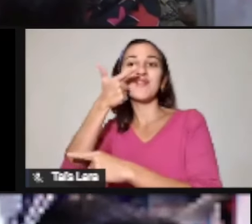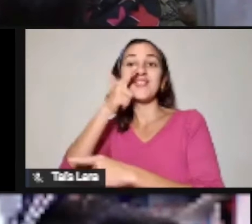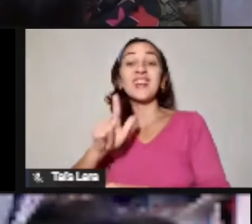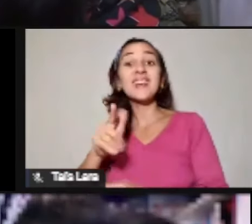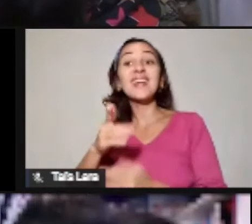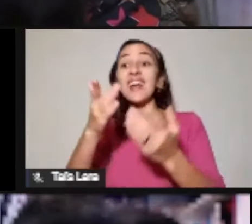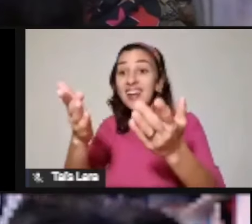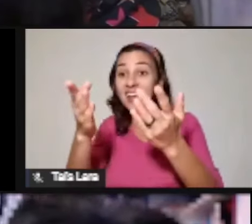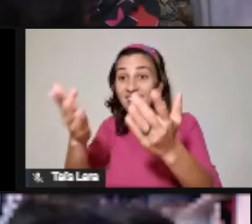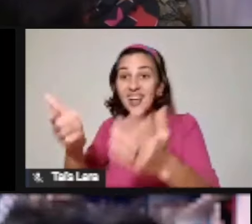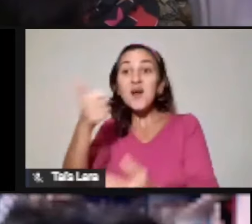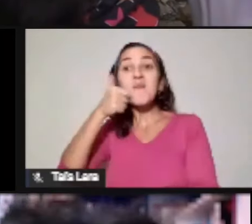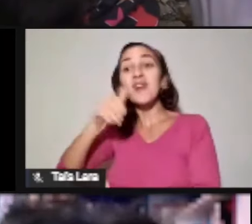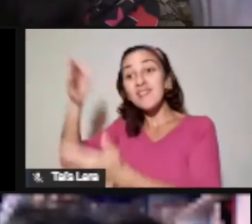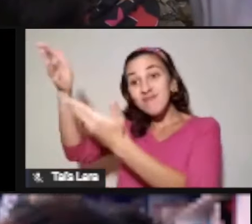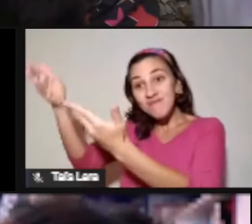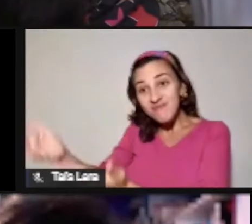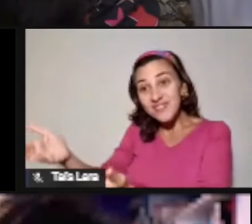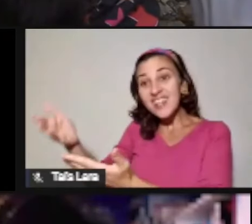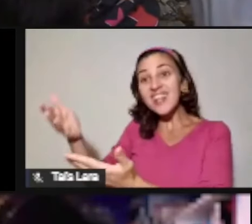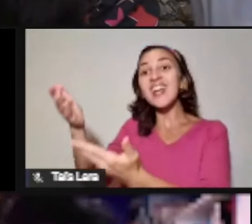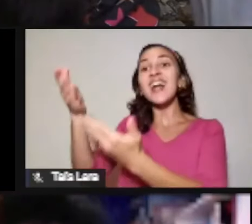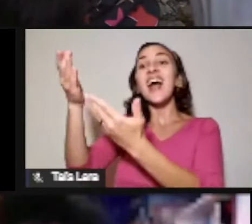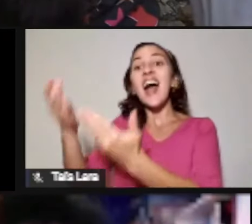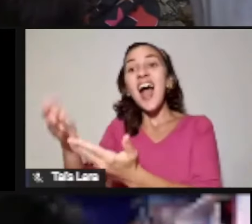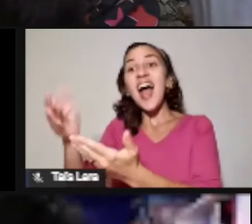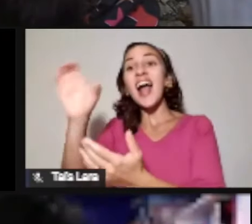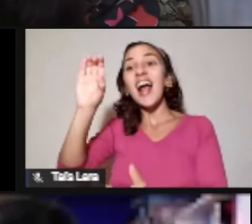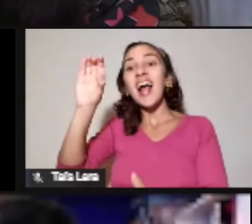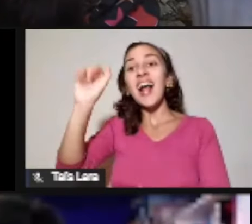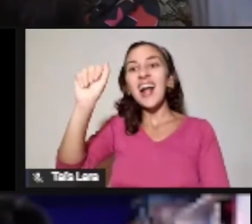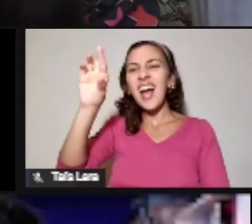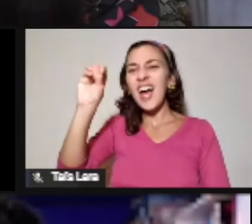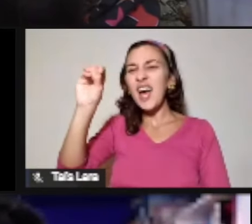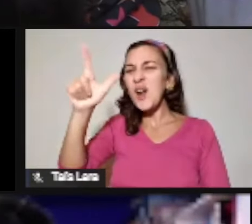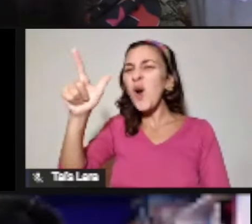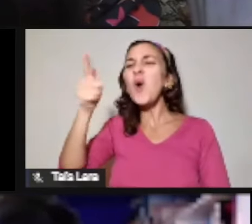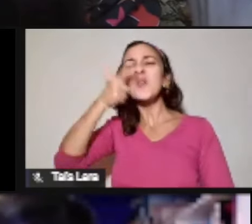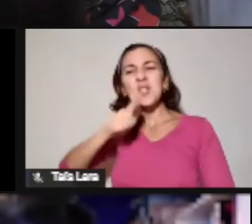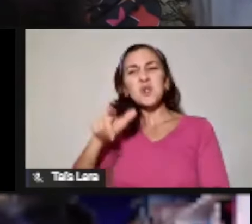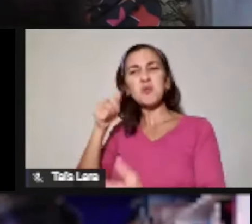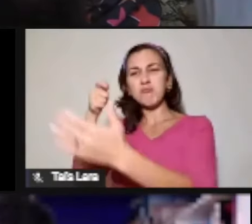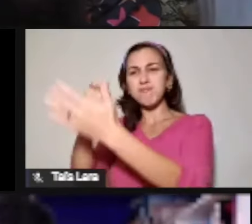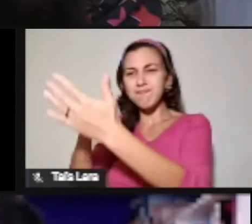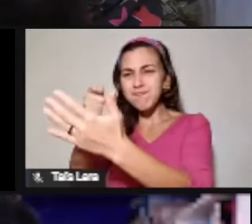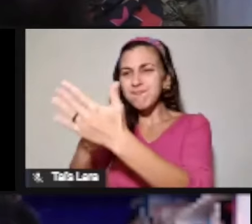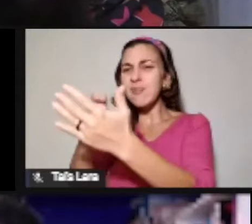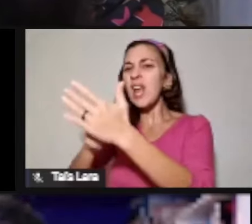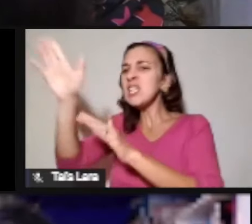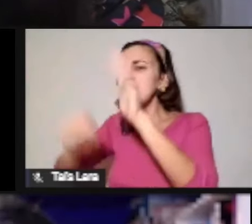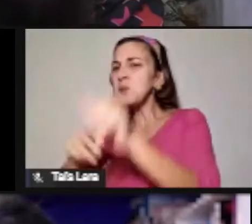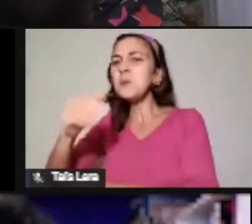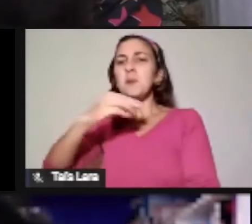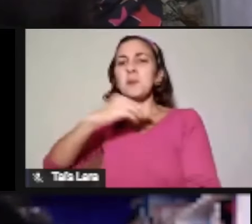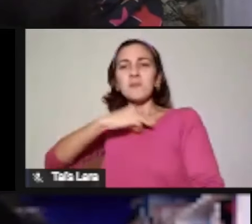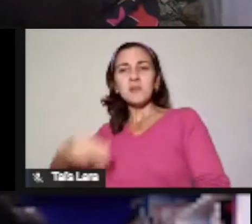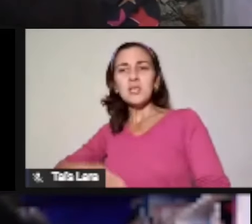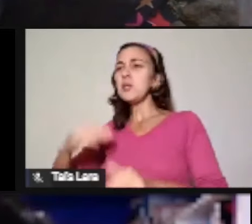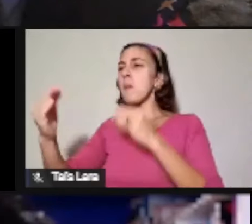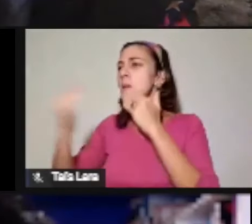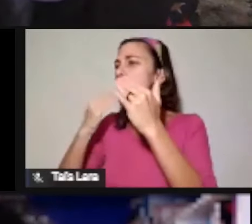e falou e teve reuniões com todo mundo e conseguiu mudar. Carol, essa pessoa é fantástica. Ai, Carolina Arcari está aqui com a gente.